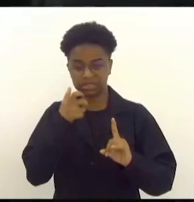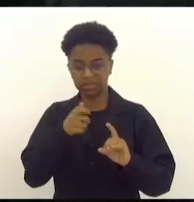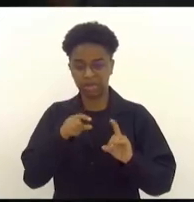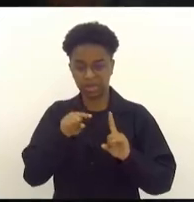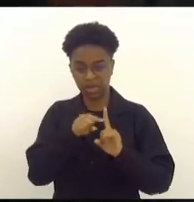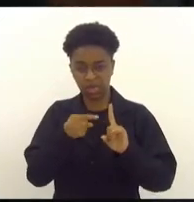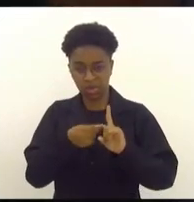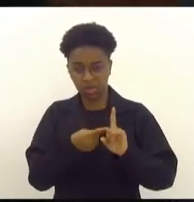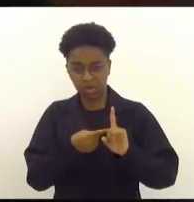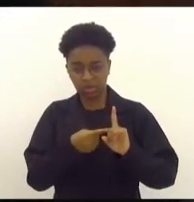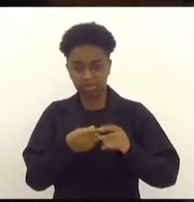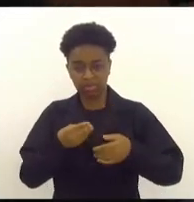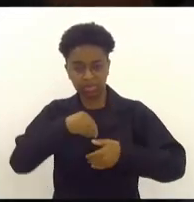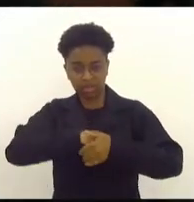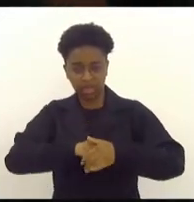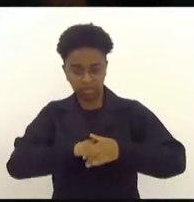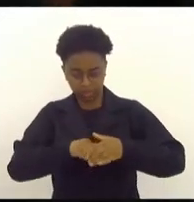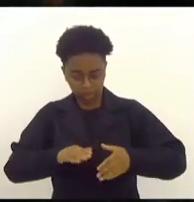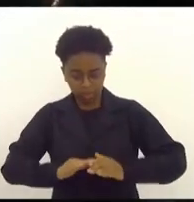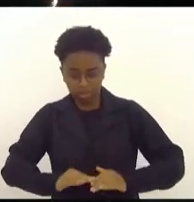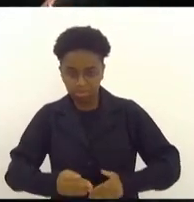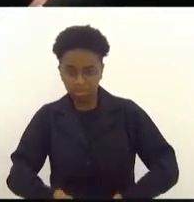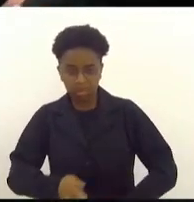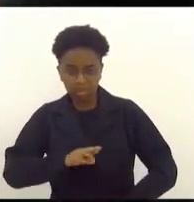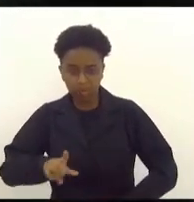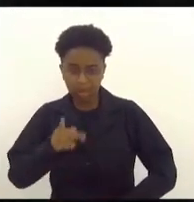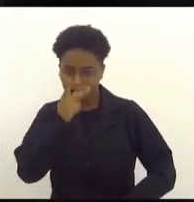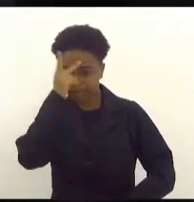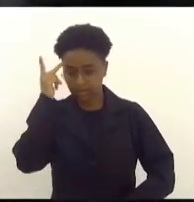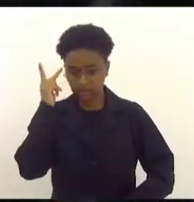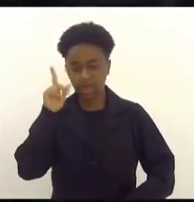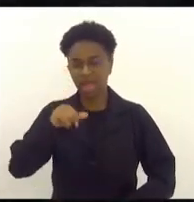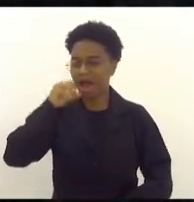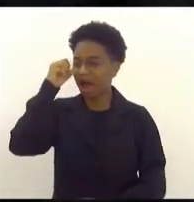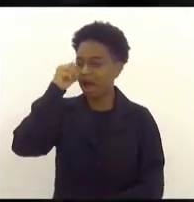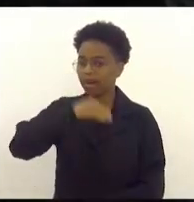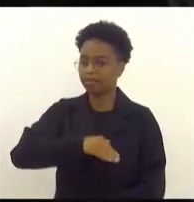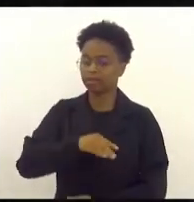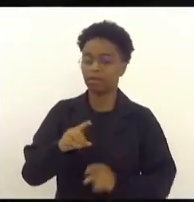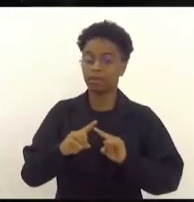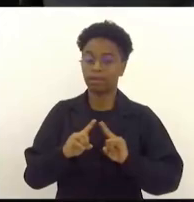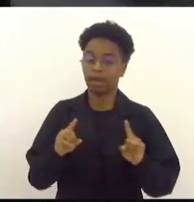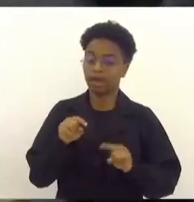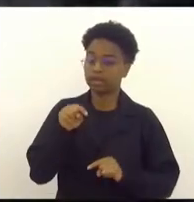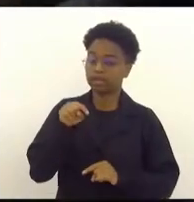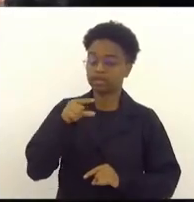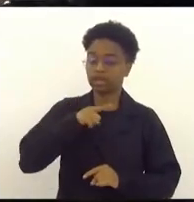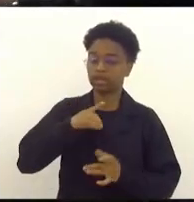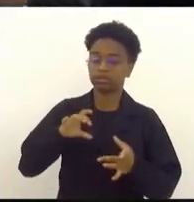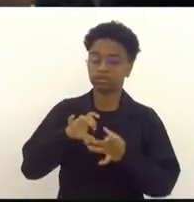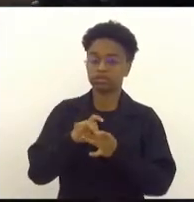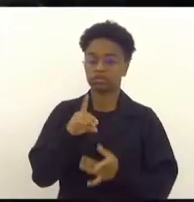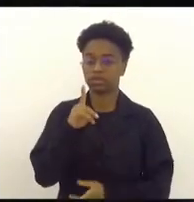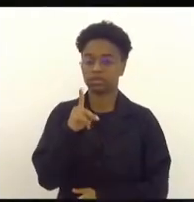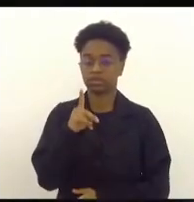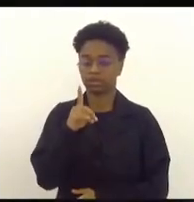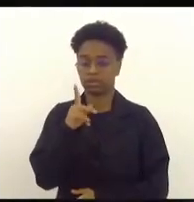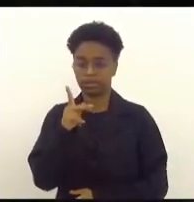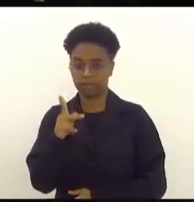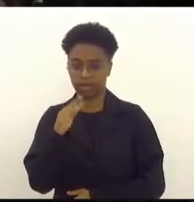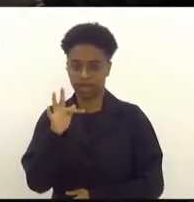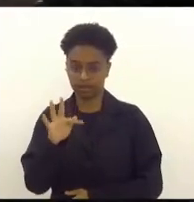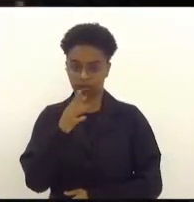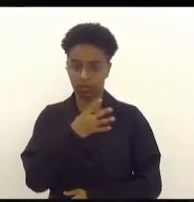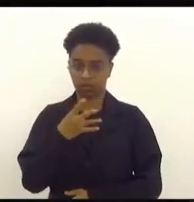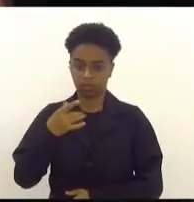é um absurdo completo Mas é isso que está na dpf 442 e